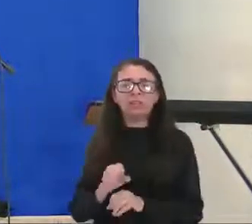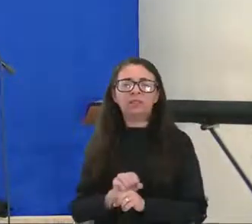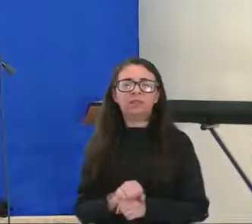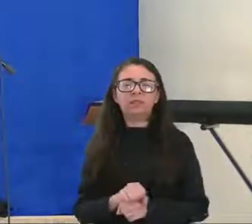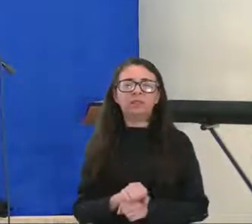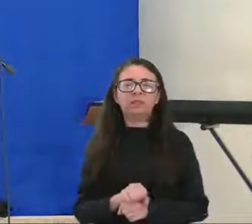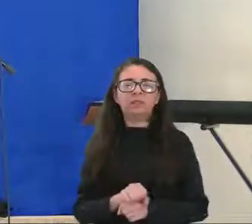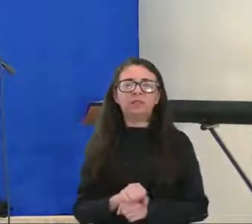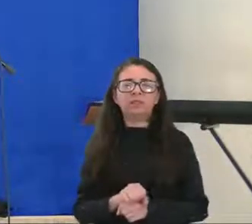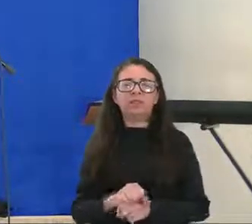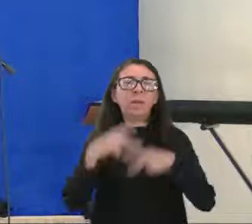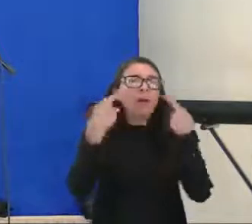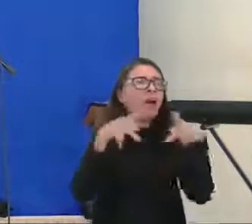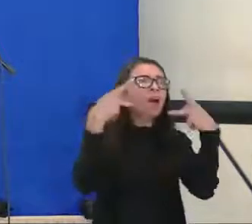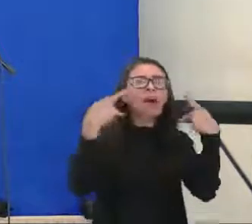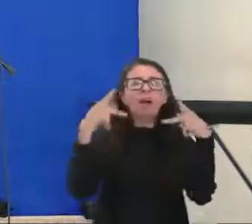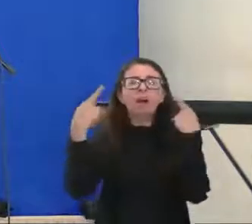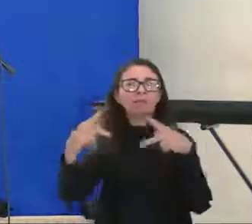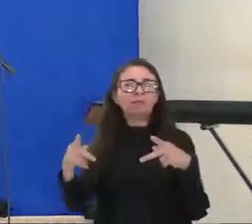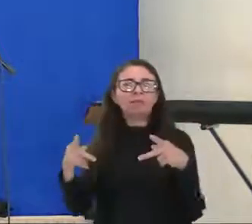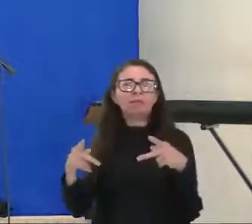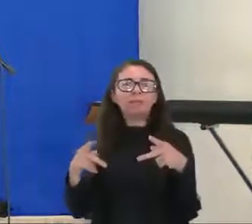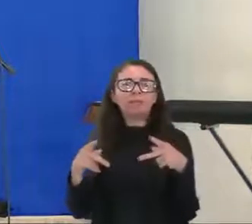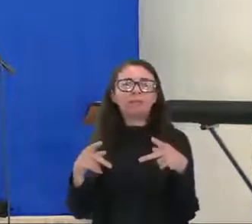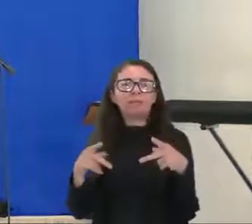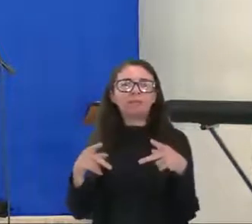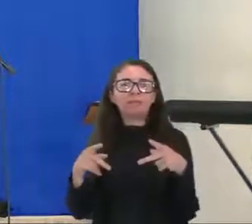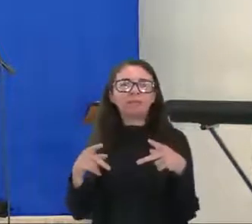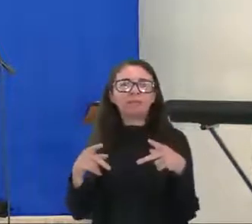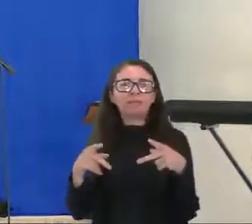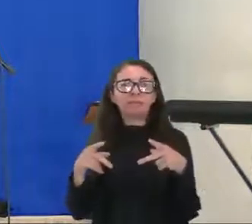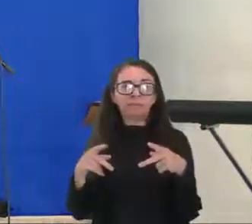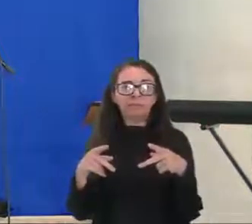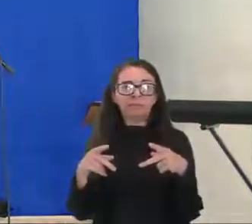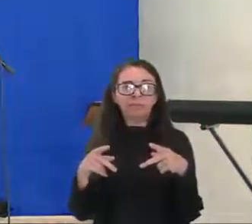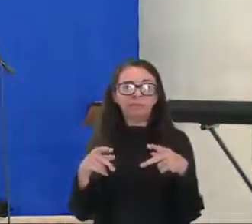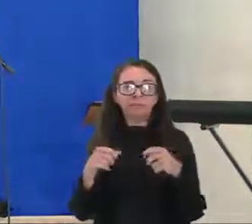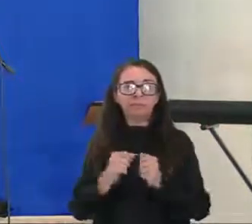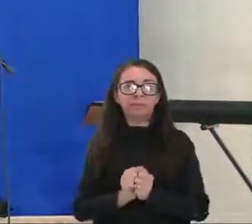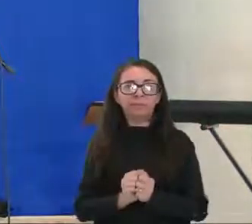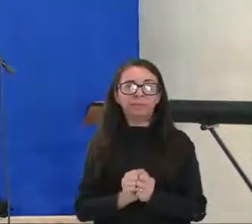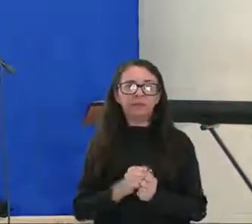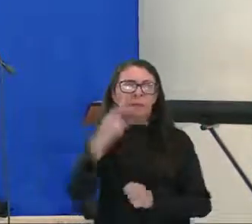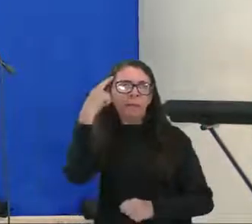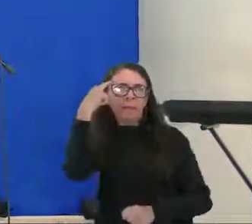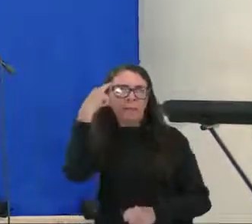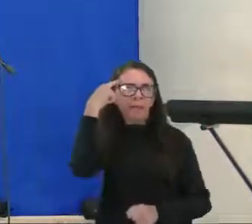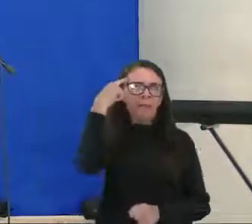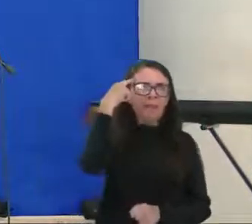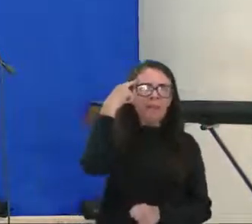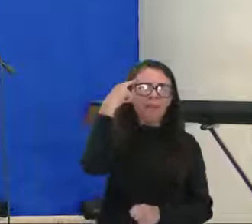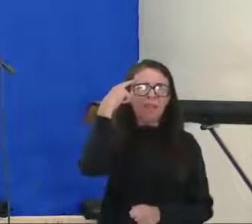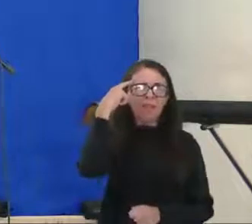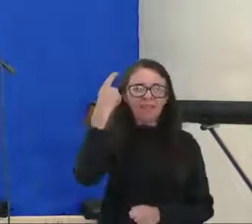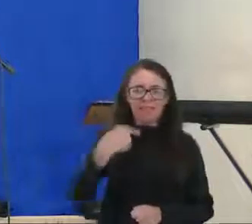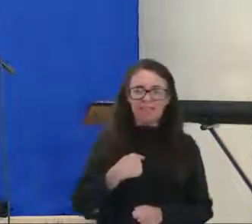Ele não lhes dá uma coisa, amados, mas dá-se a si